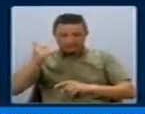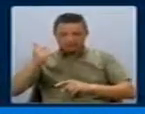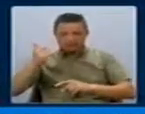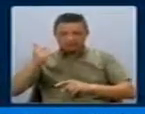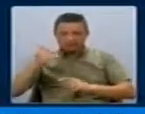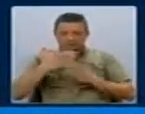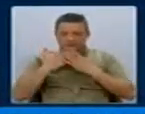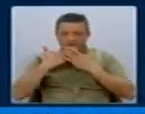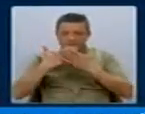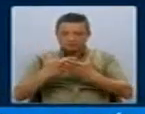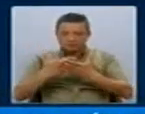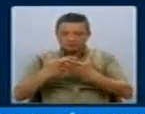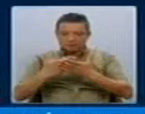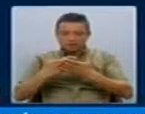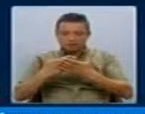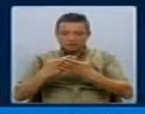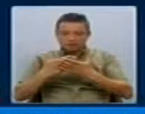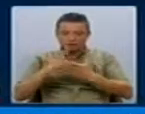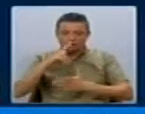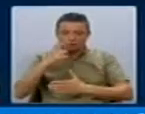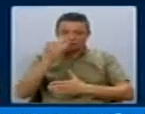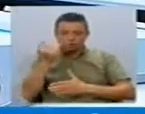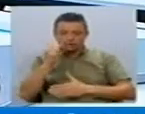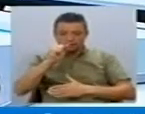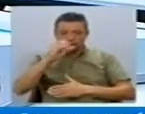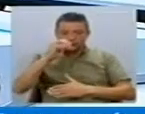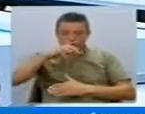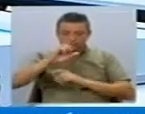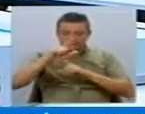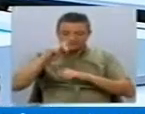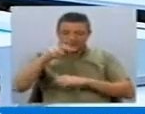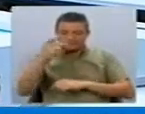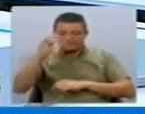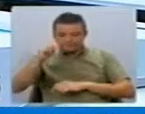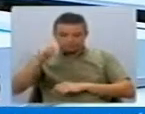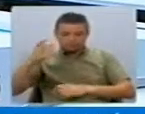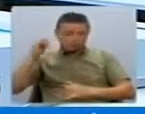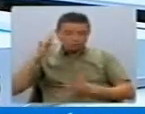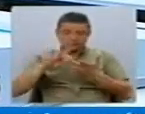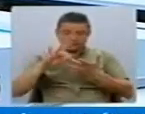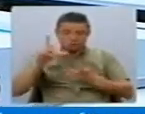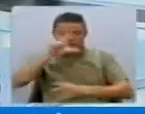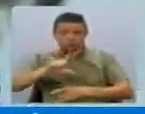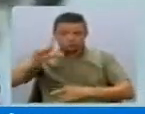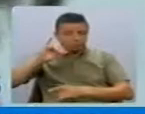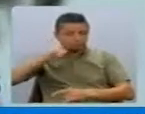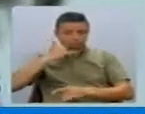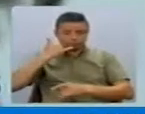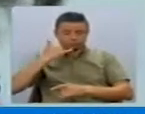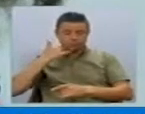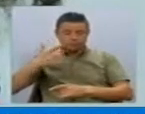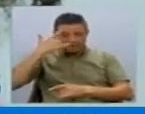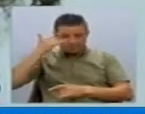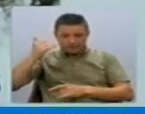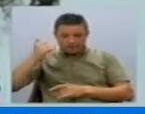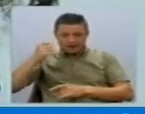de agradecimento. Sugestão feita por Rui Gonçalves, um telespectador de Lisboa que me contactou e que mandou precisamente esta sugestão